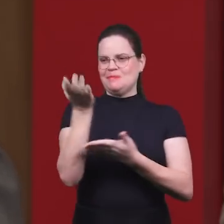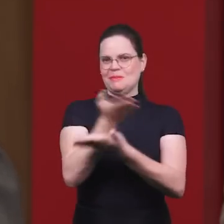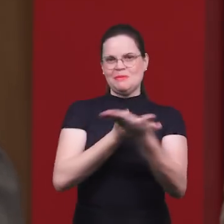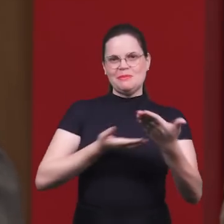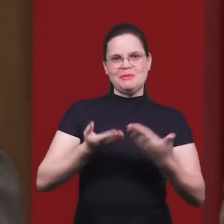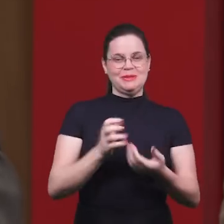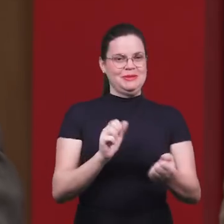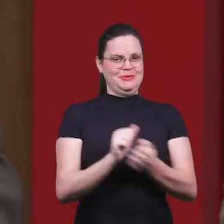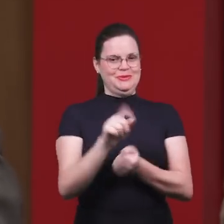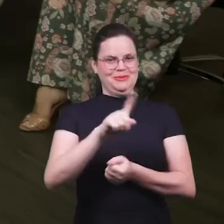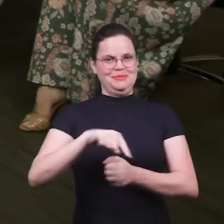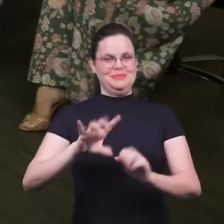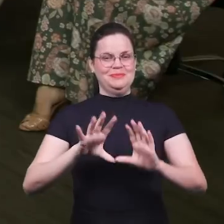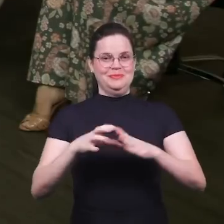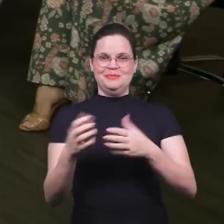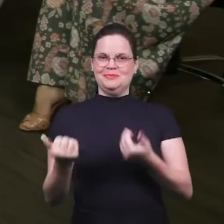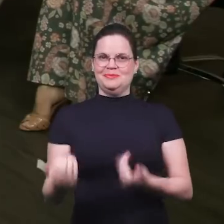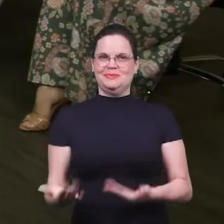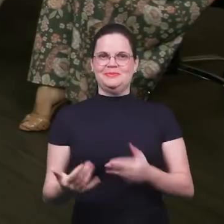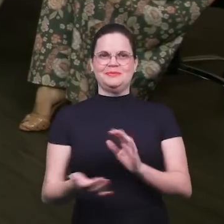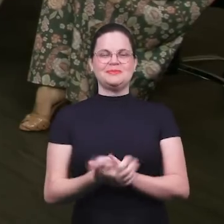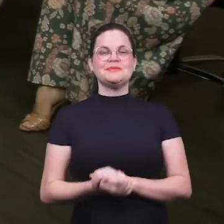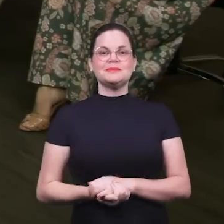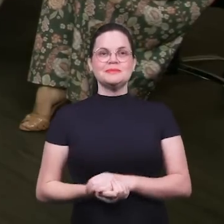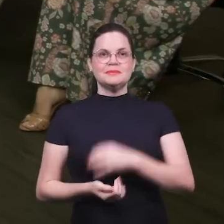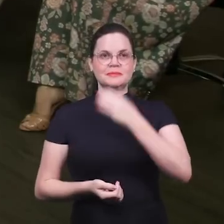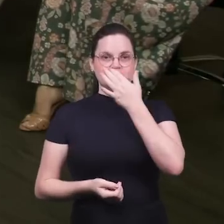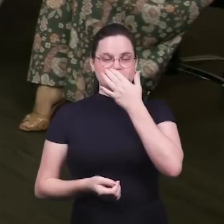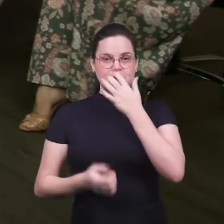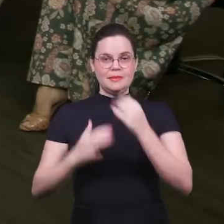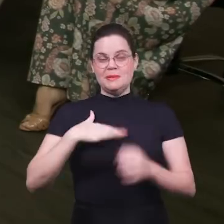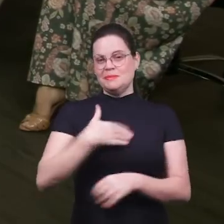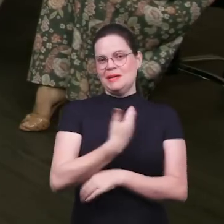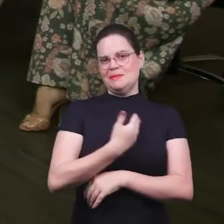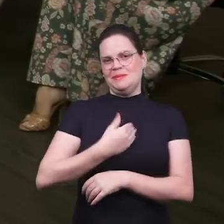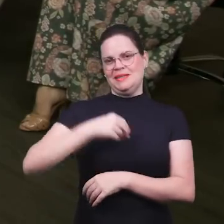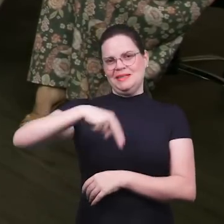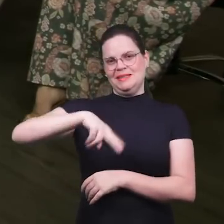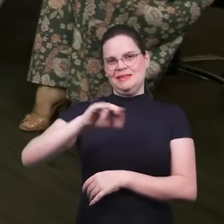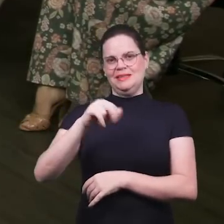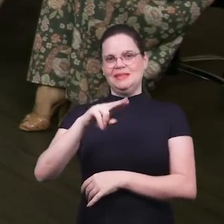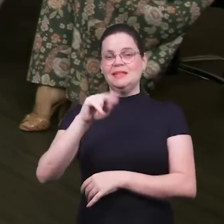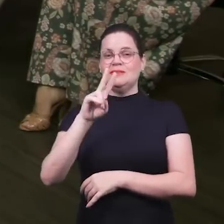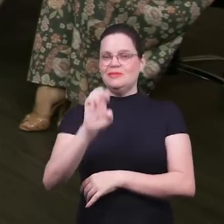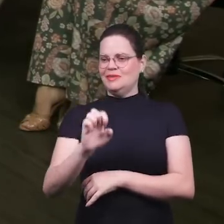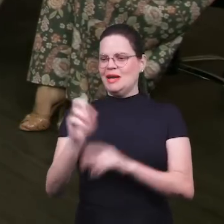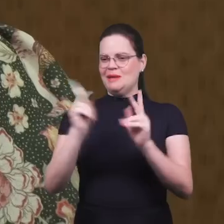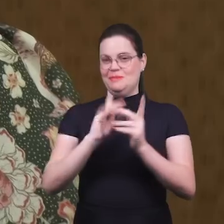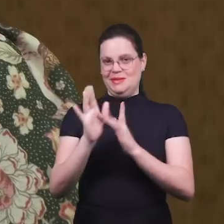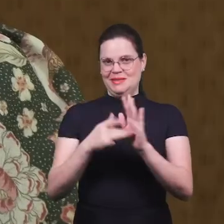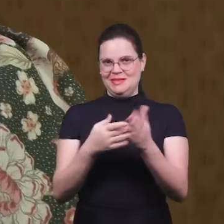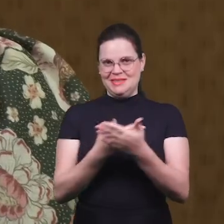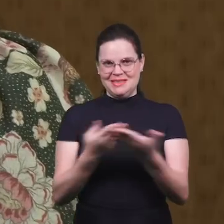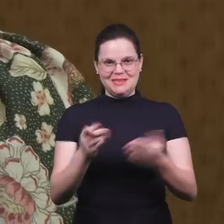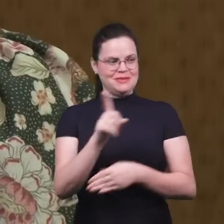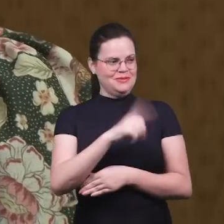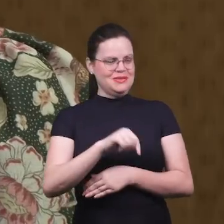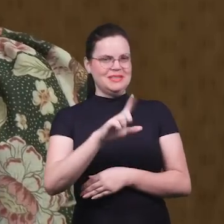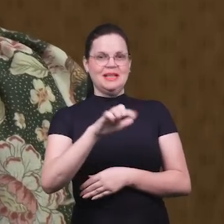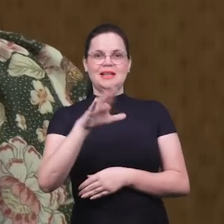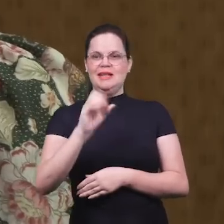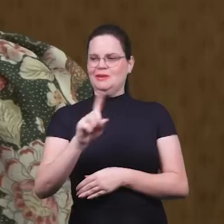aqui que tem muito para nos ensinar, né? A gente aprende muito com eles. A minha colega Nínive, a paz do Senhor Nínive. Pai do Senhor, pastor Josias,